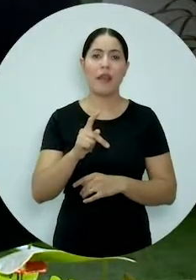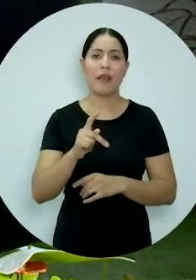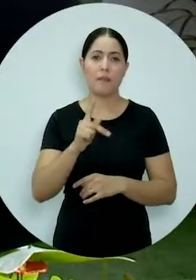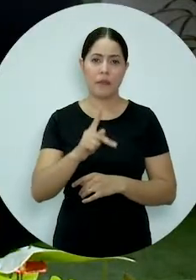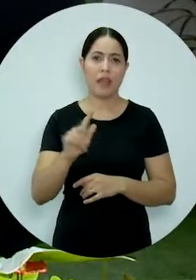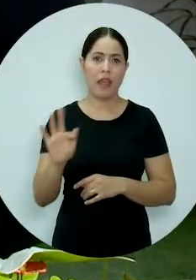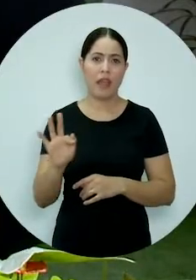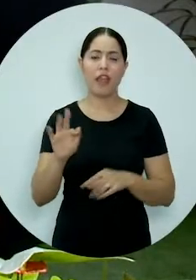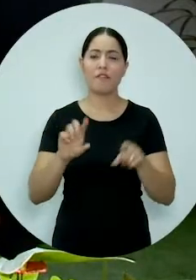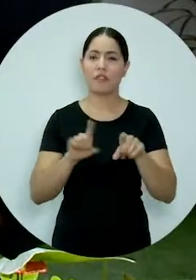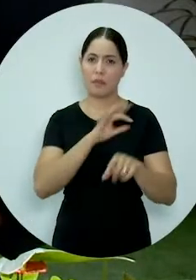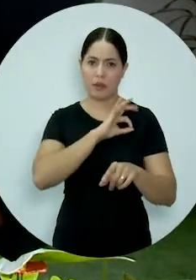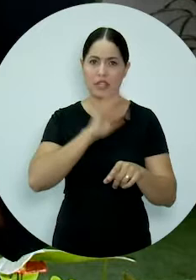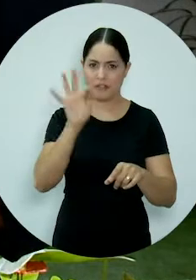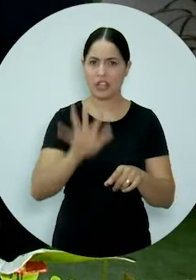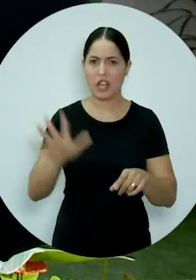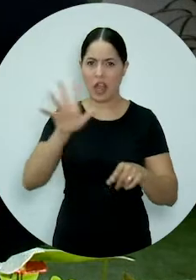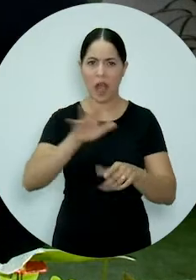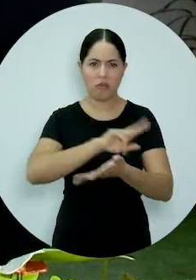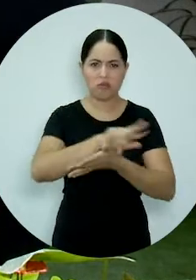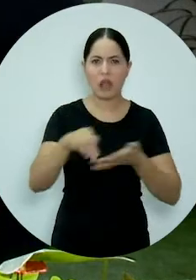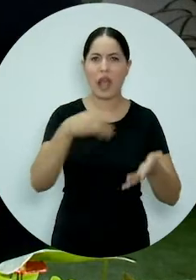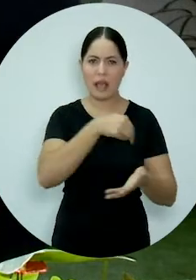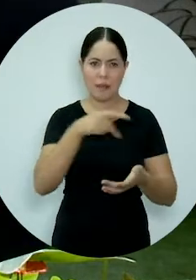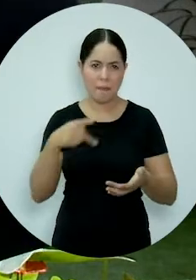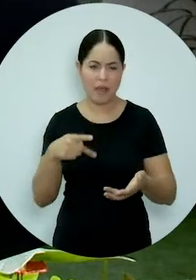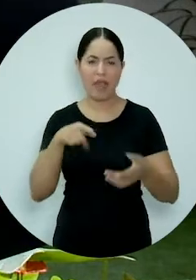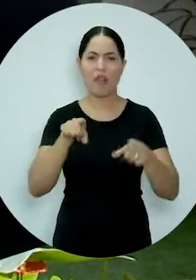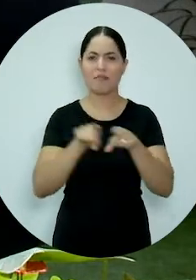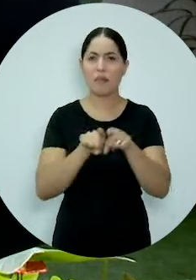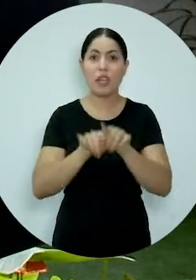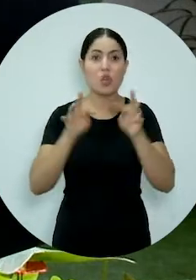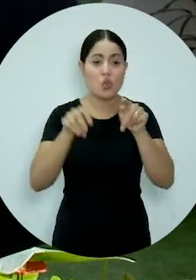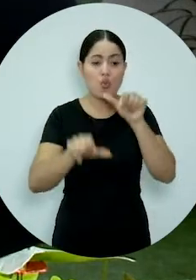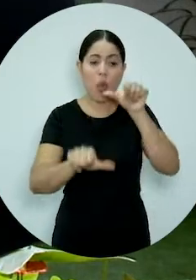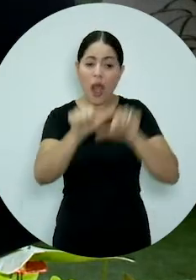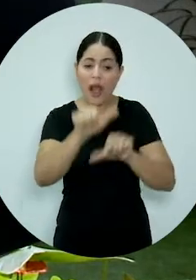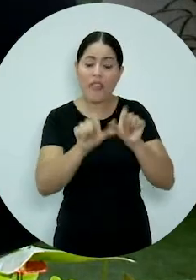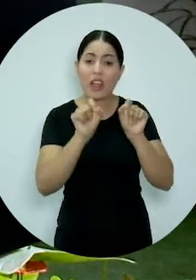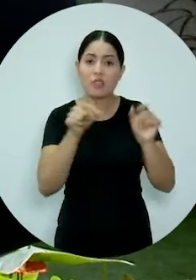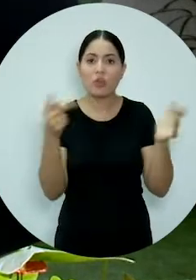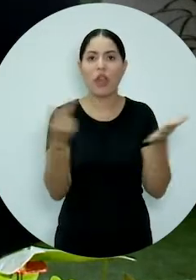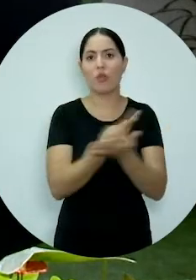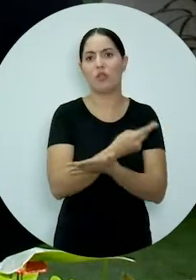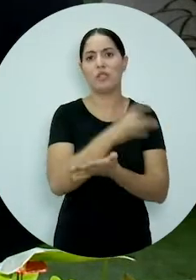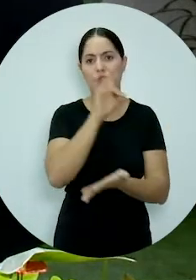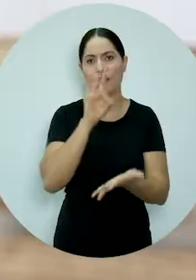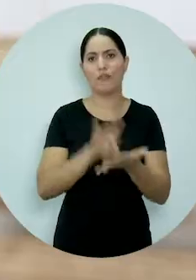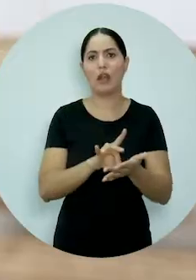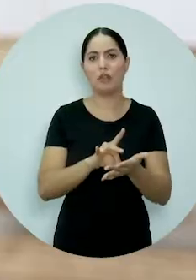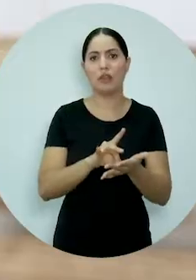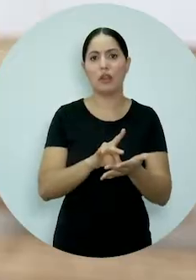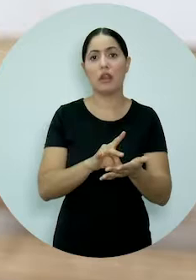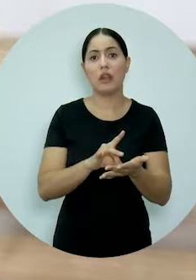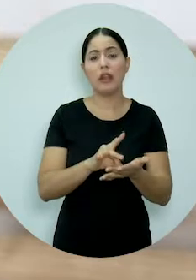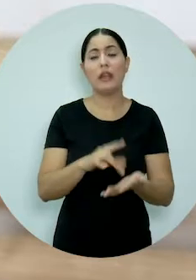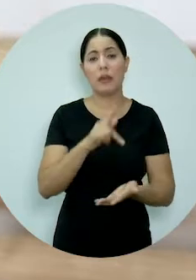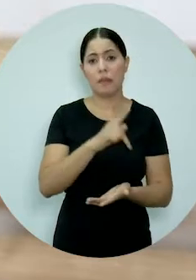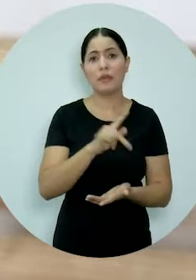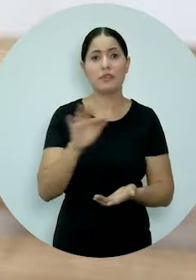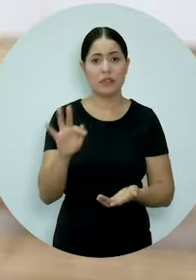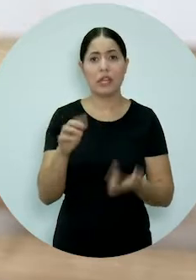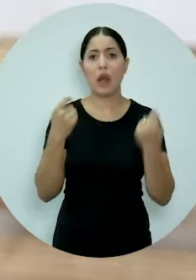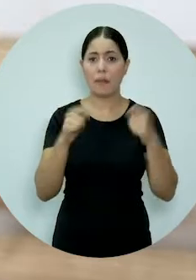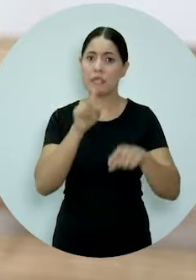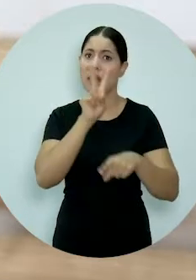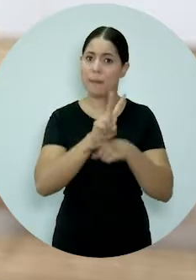Ministério Público Federal, apurem esses fatos, né? E, naturalmente, a administração pública federal tem a grave